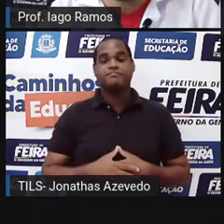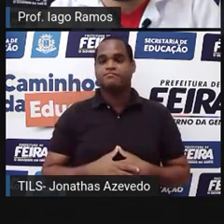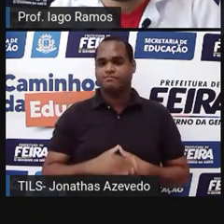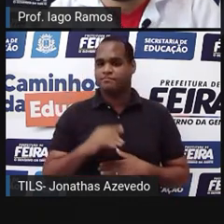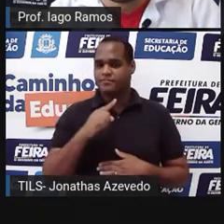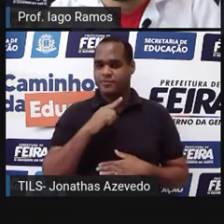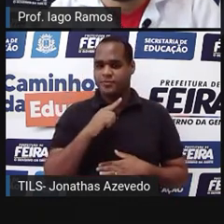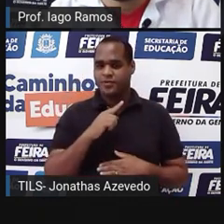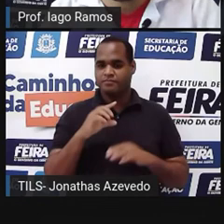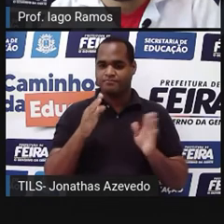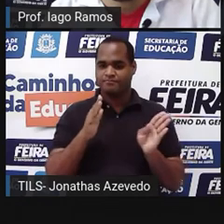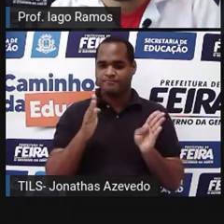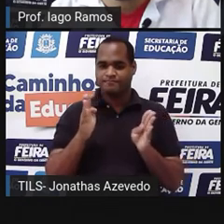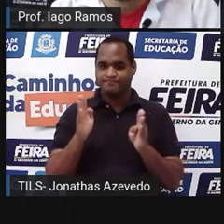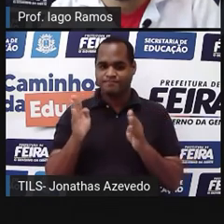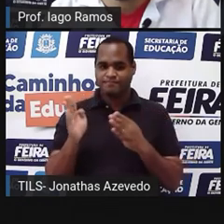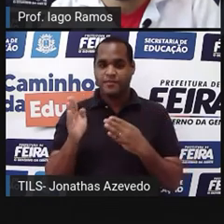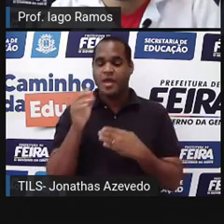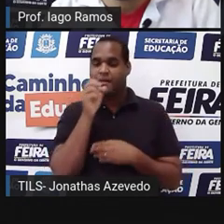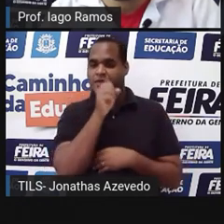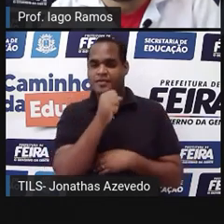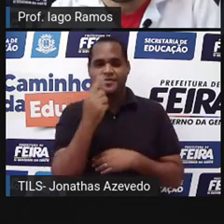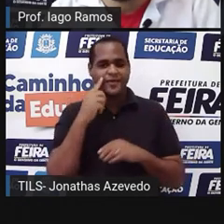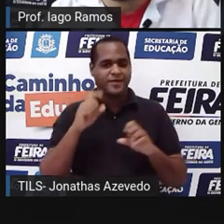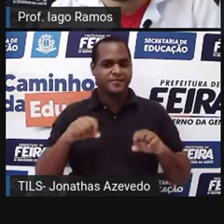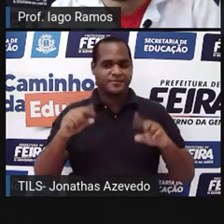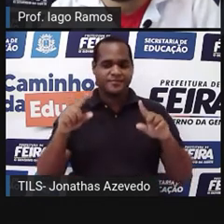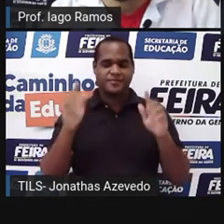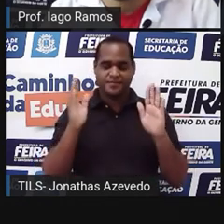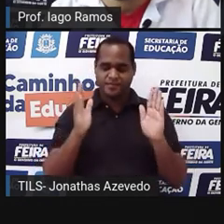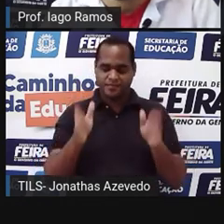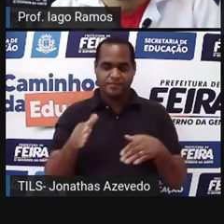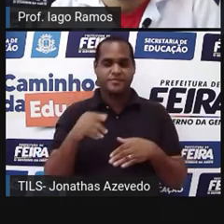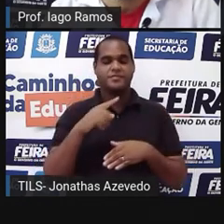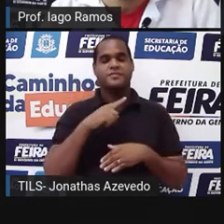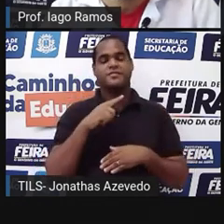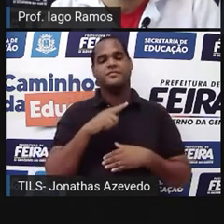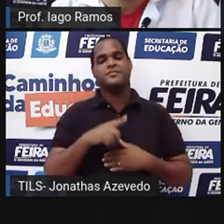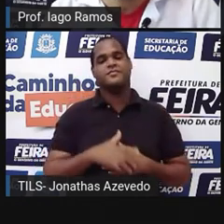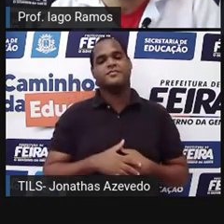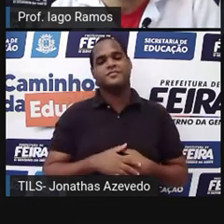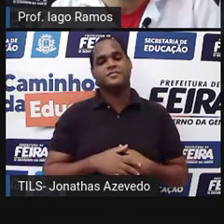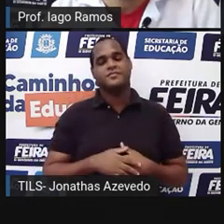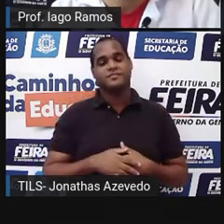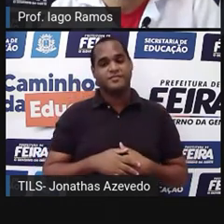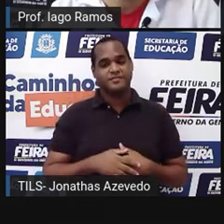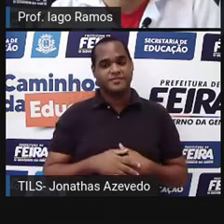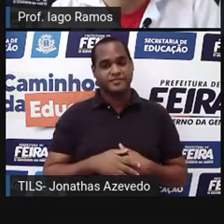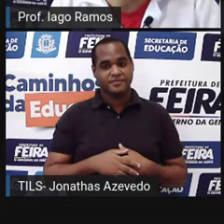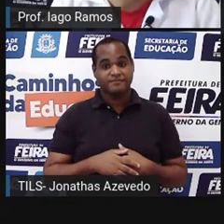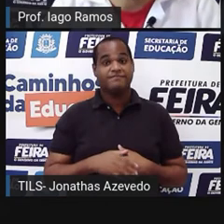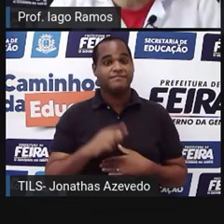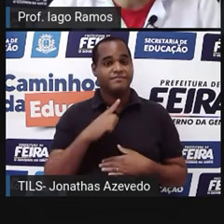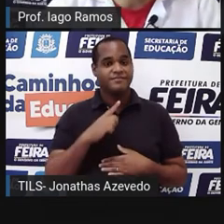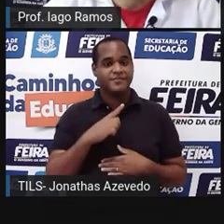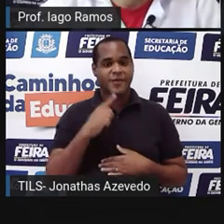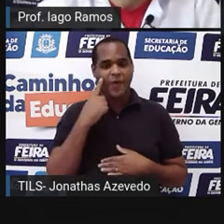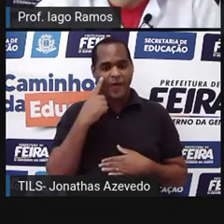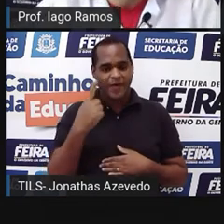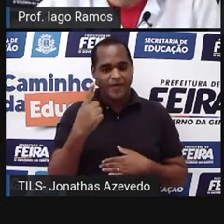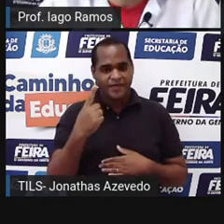só dar uma adiantada para aparecer a figura já construída. Olha só, coloquei ali uns vértices,